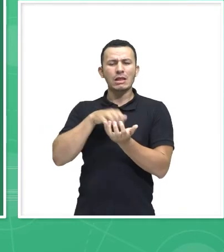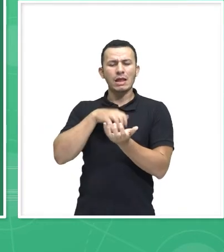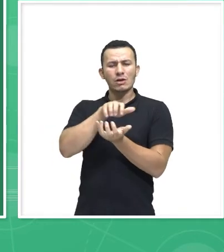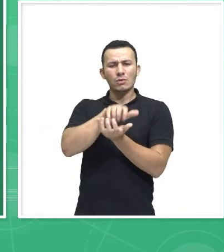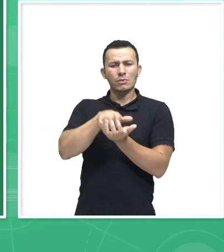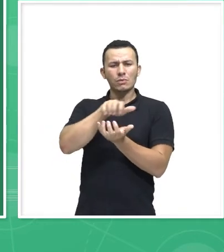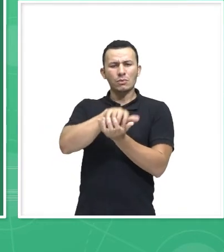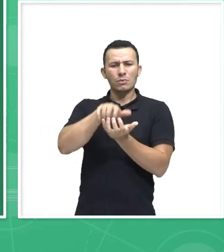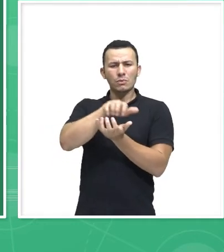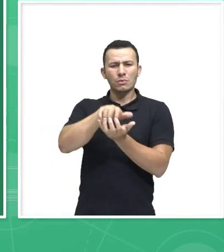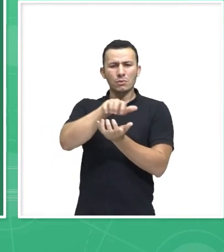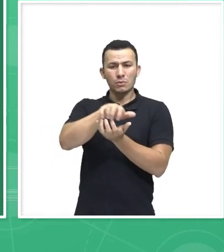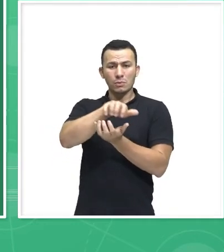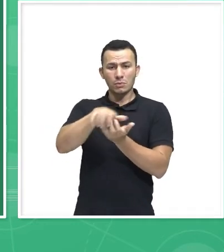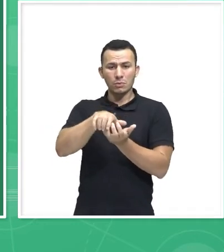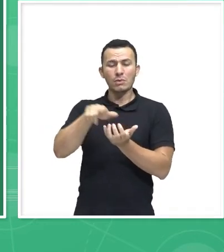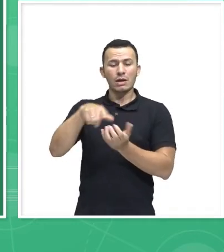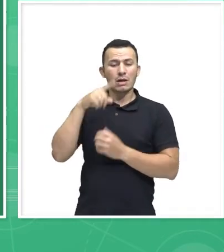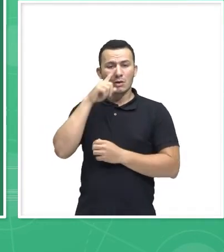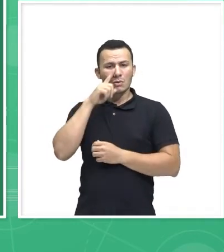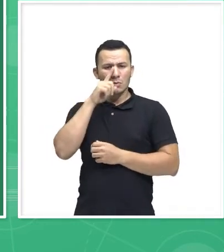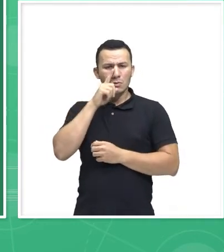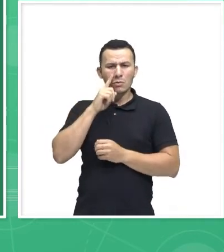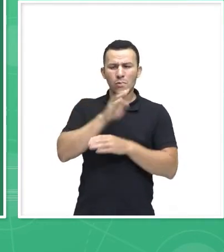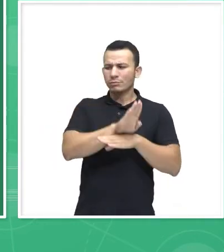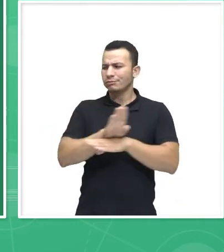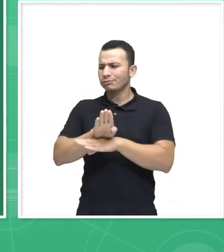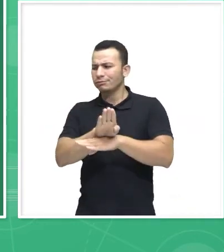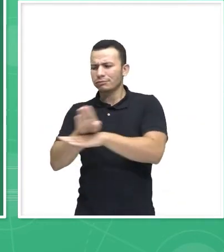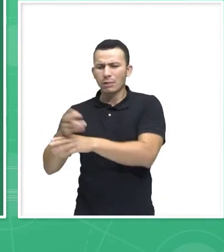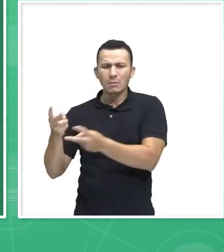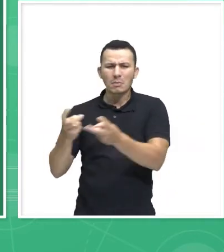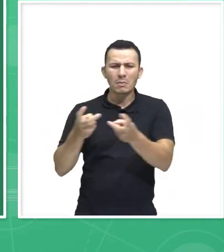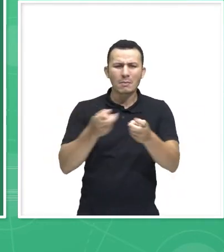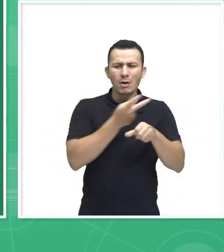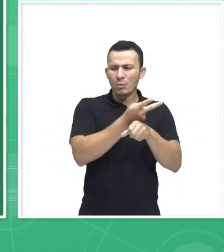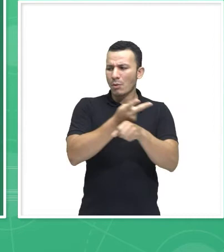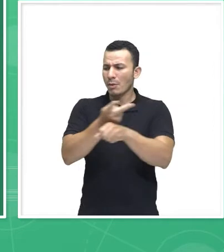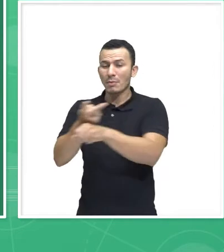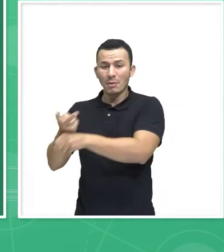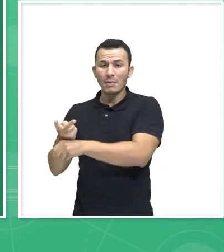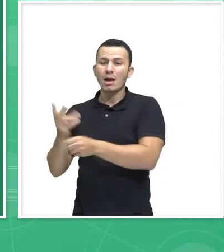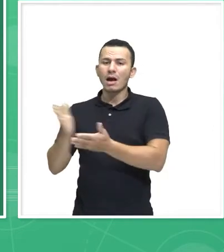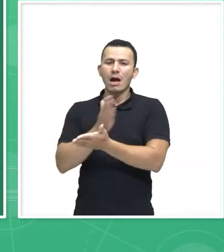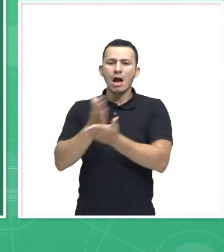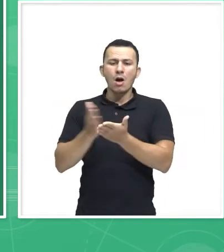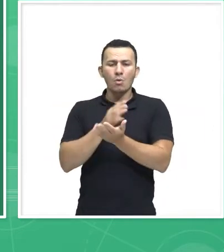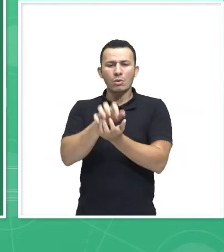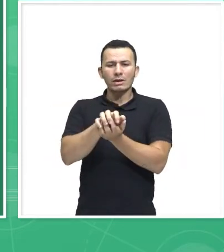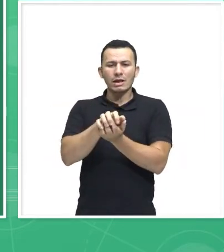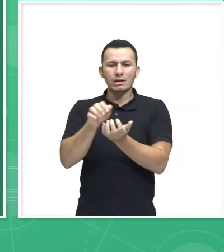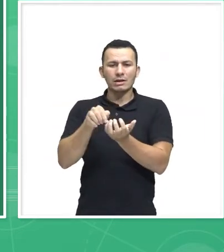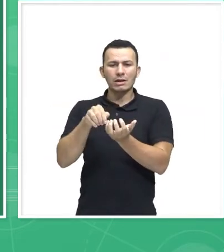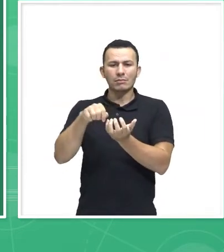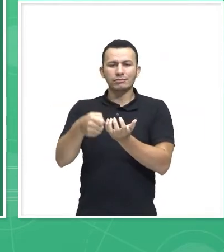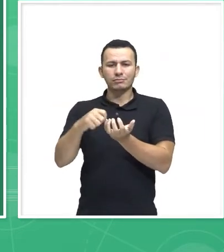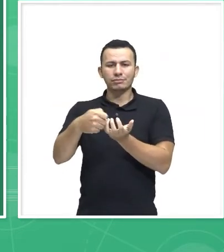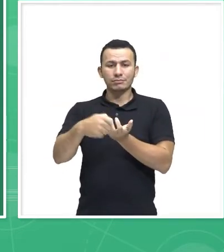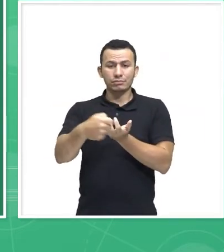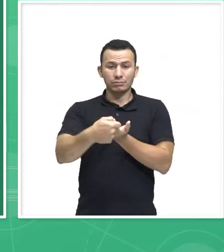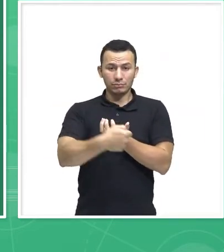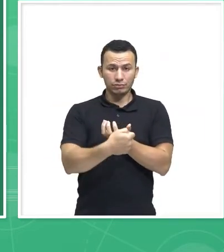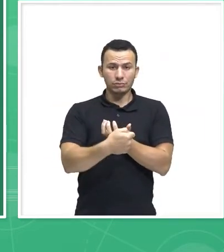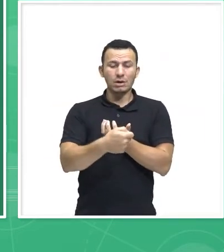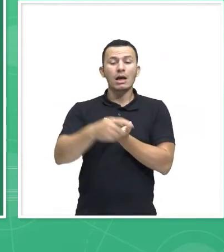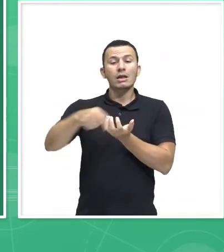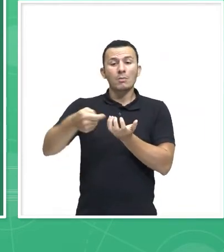de peixe Porque como é um Predador né ele tava está sempre caçando ali seu alimento nisso ele vai perdendo alguns dentes e ele já vai ter outro os